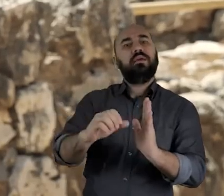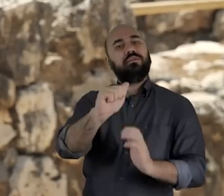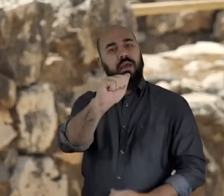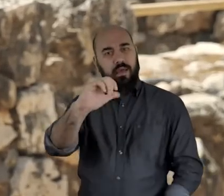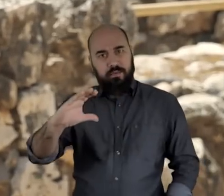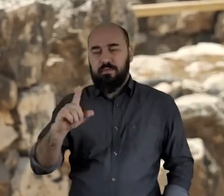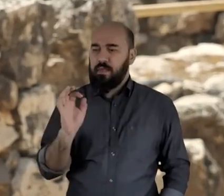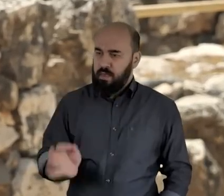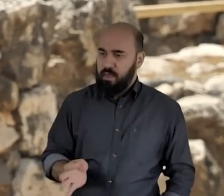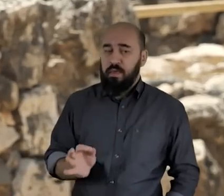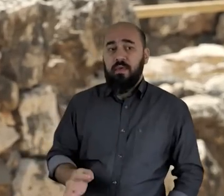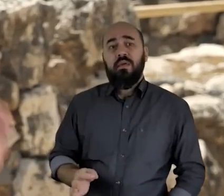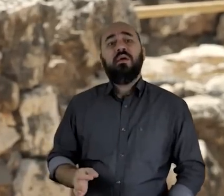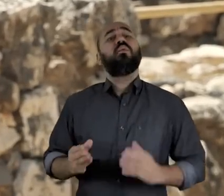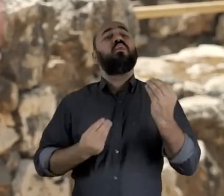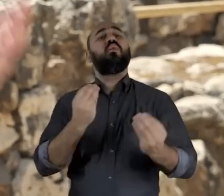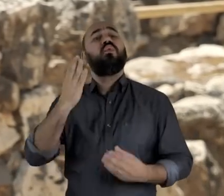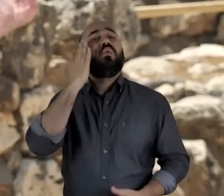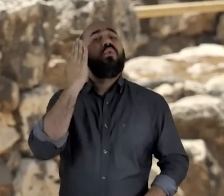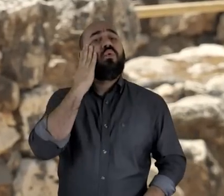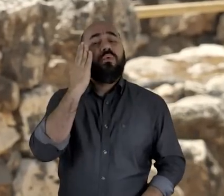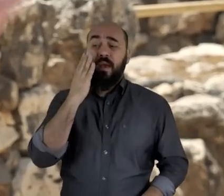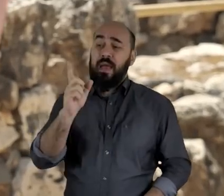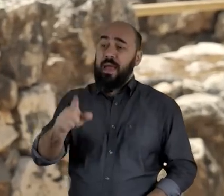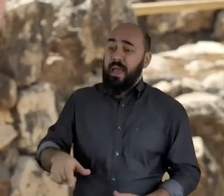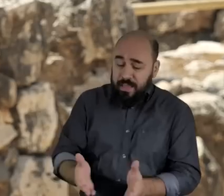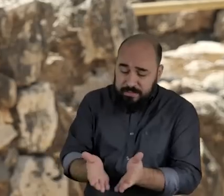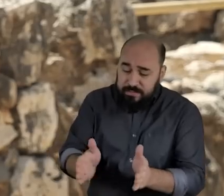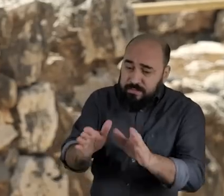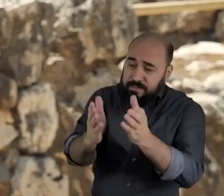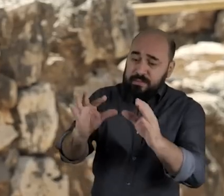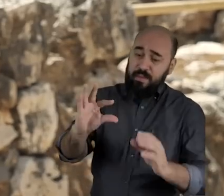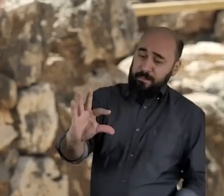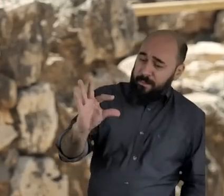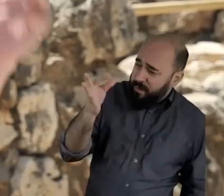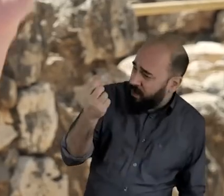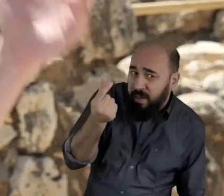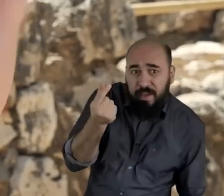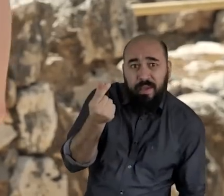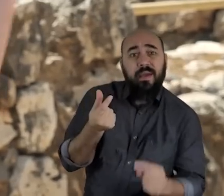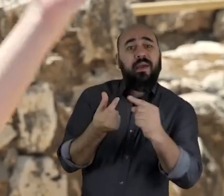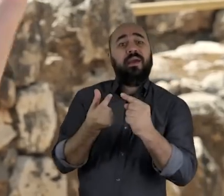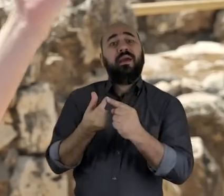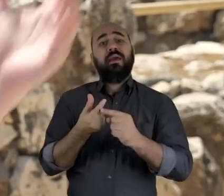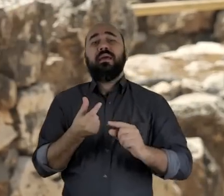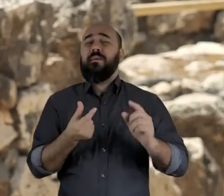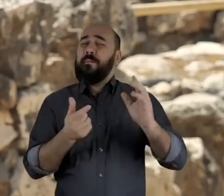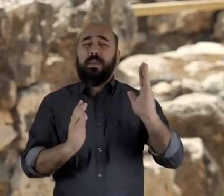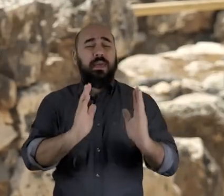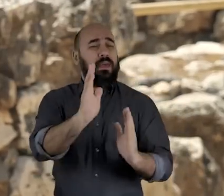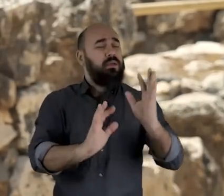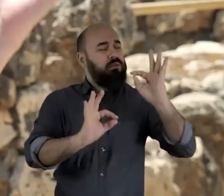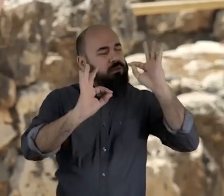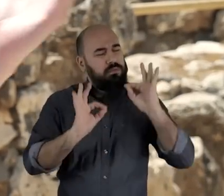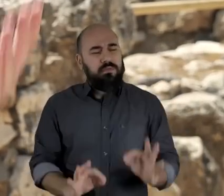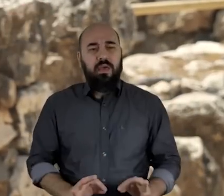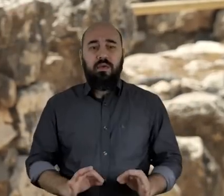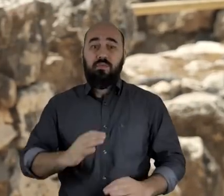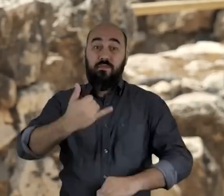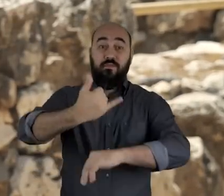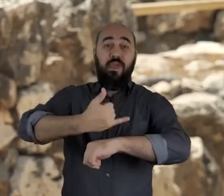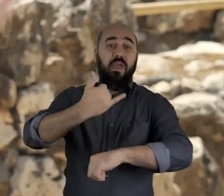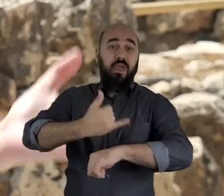é principalmente da cerâmica. É uma cerâmica muito peculiar para o que chamamos de Idade do Ferro, a primeira fase do